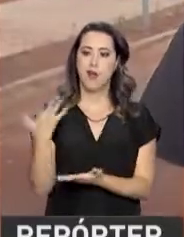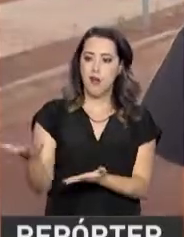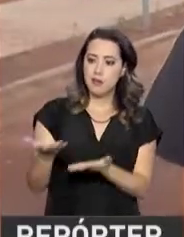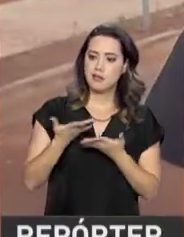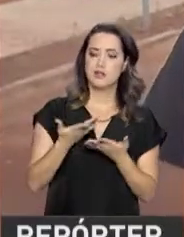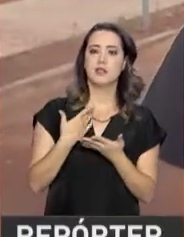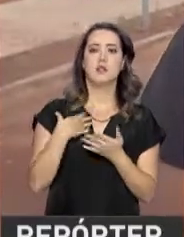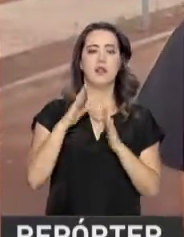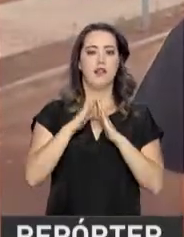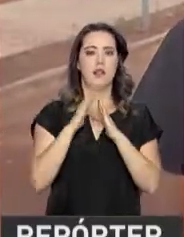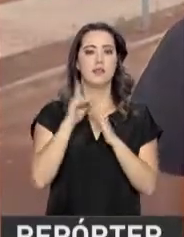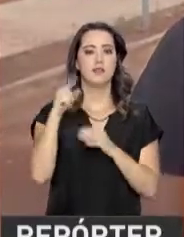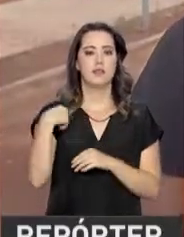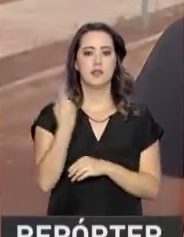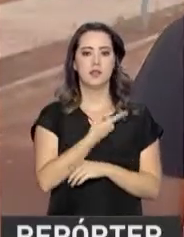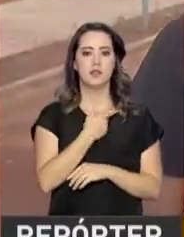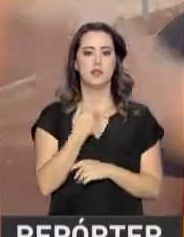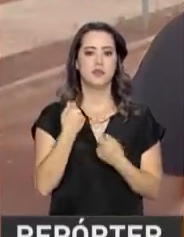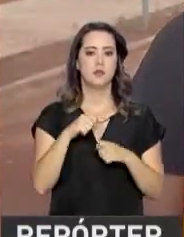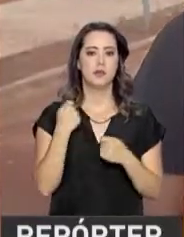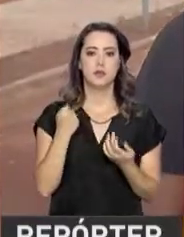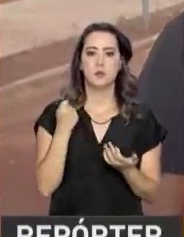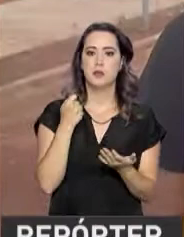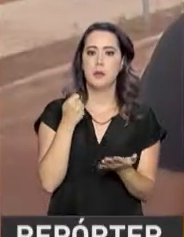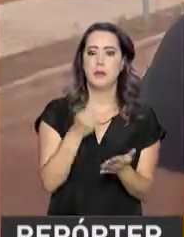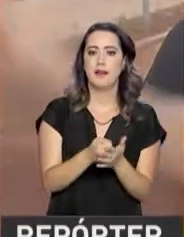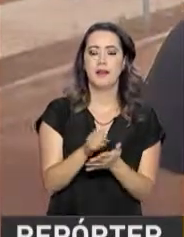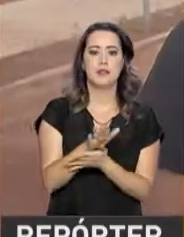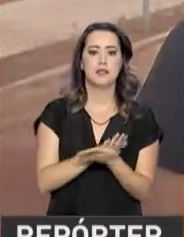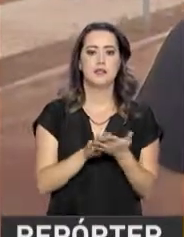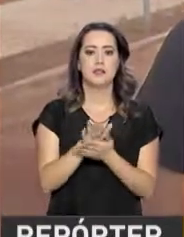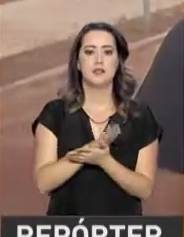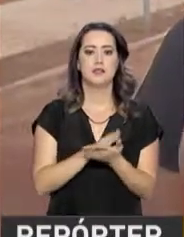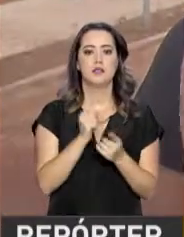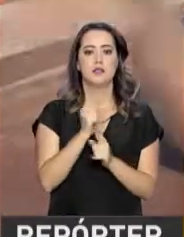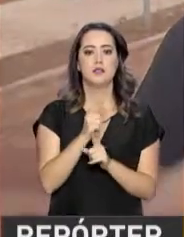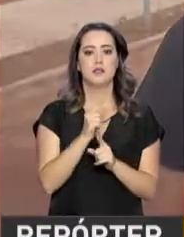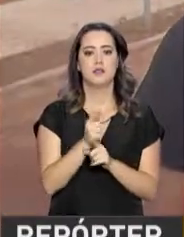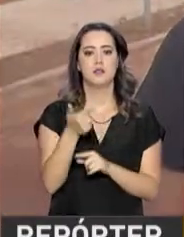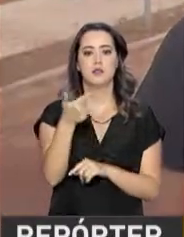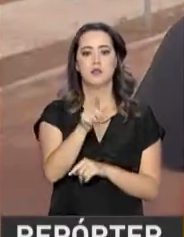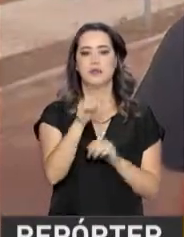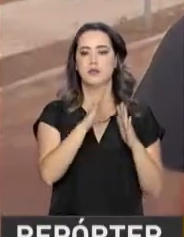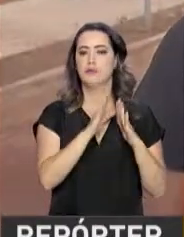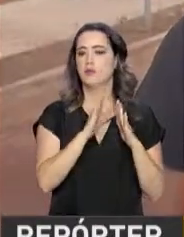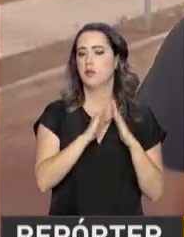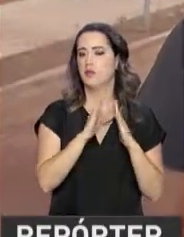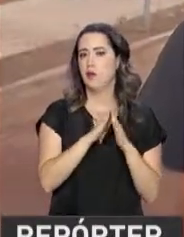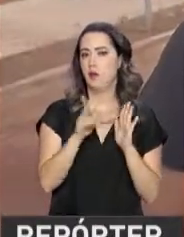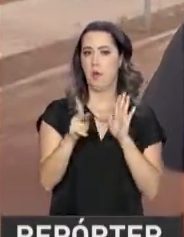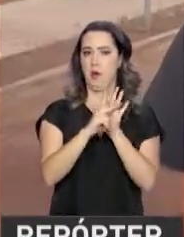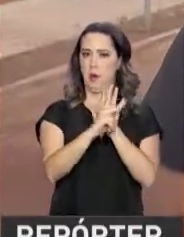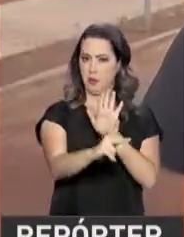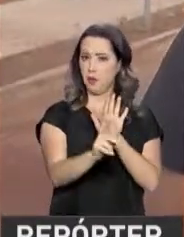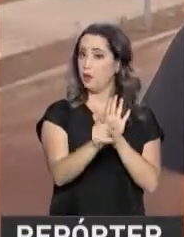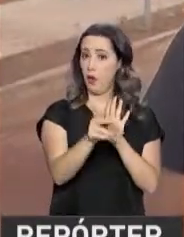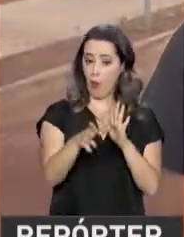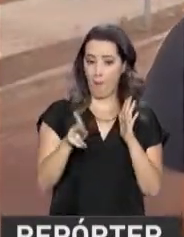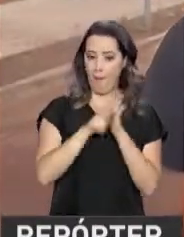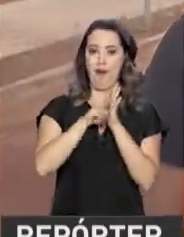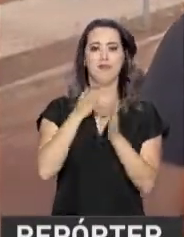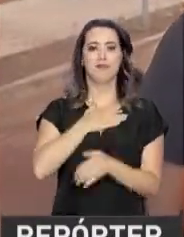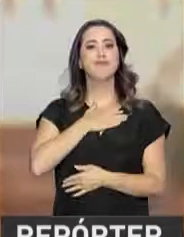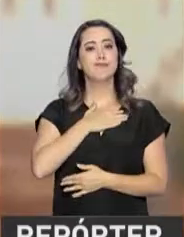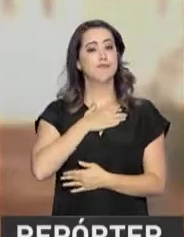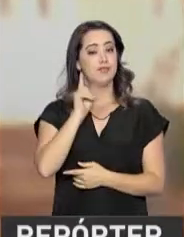que é nossa. Que não tem que dar dinheiro para ninguém por causa que a casa é da outra pessoa. A casa será nossa mesa,